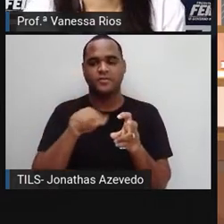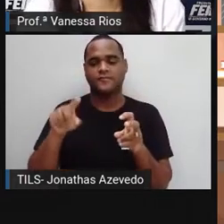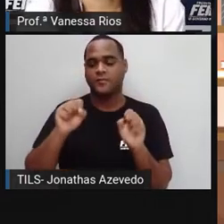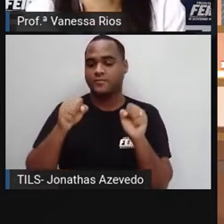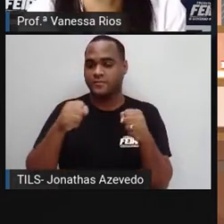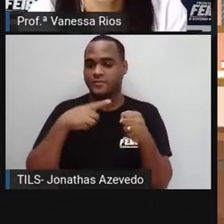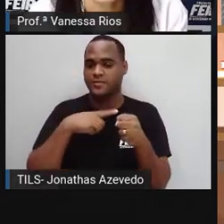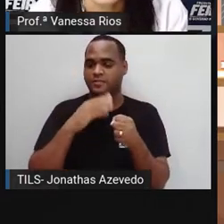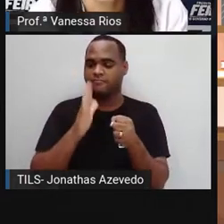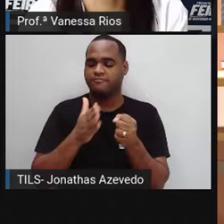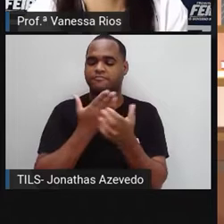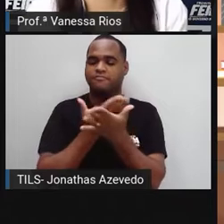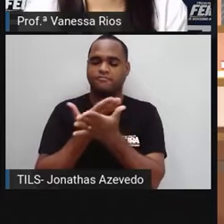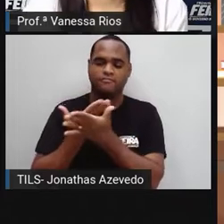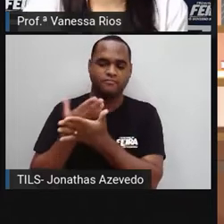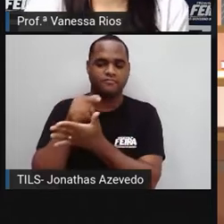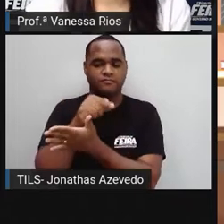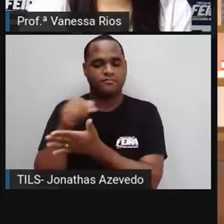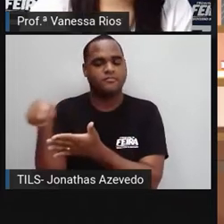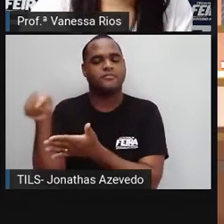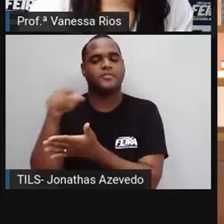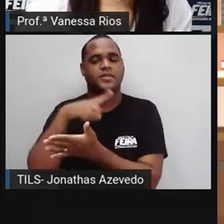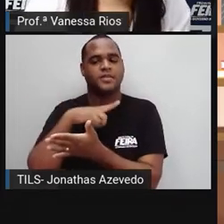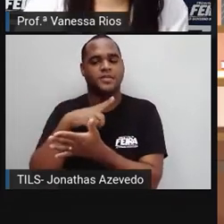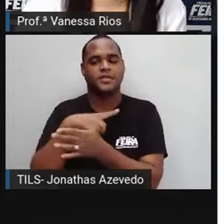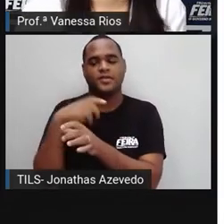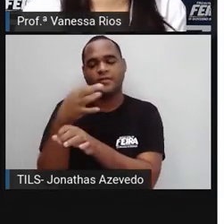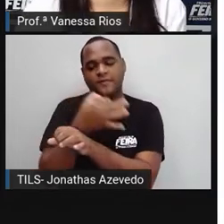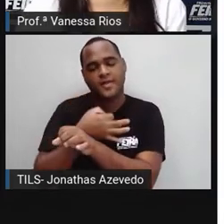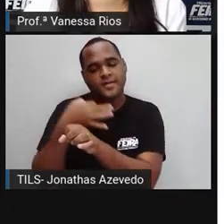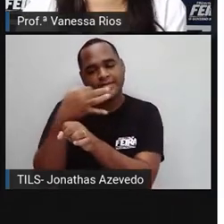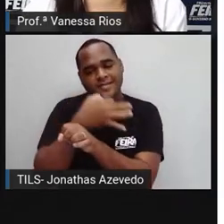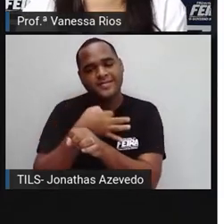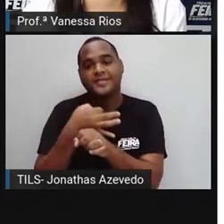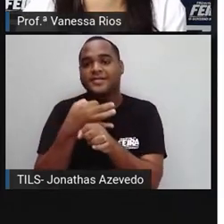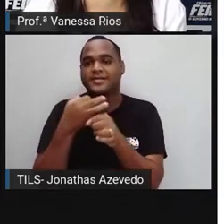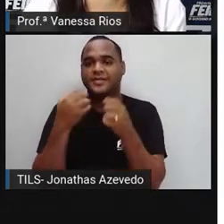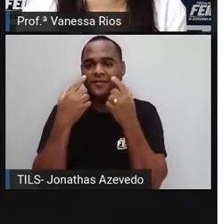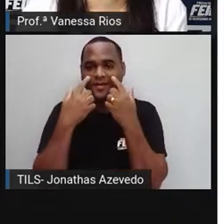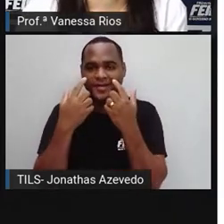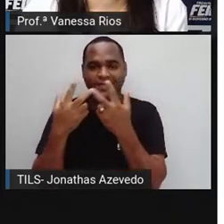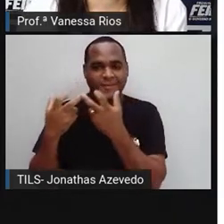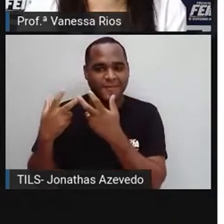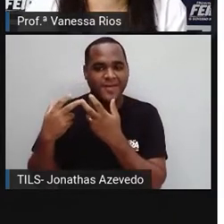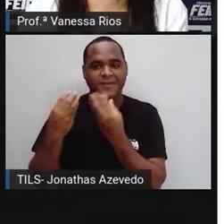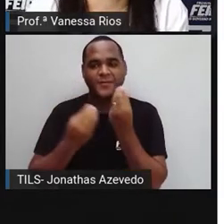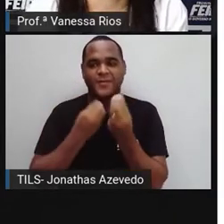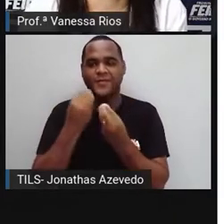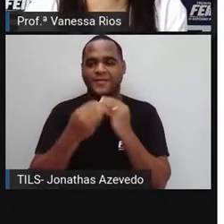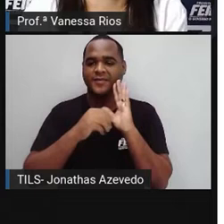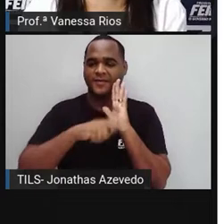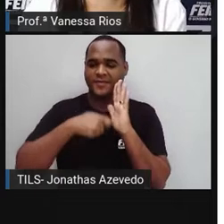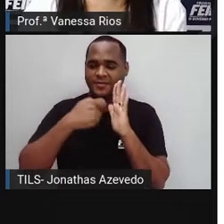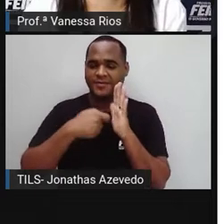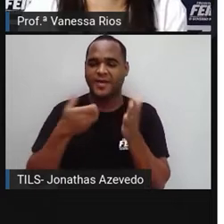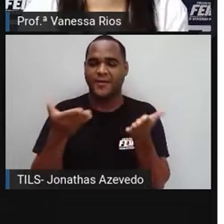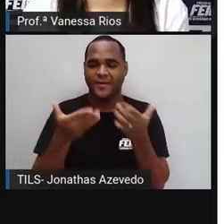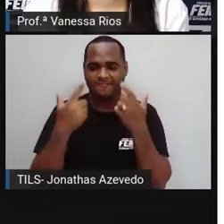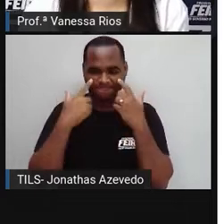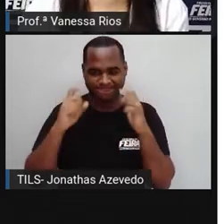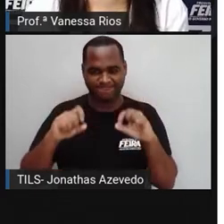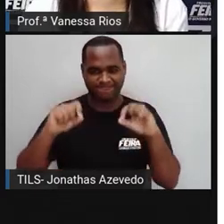estudou aí a semana inteira, curtindo minhas férias, nós vamos observar. Na videoaula de agora, o